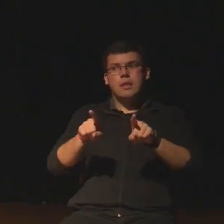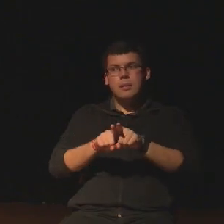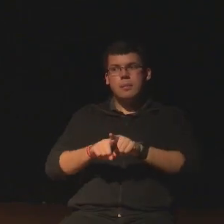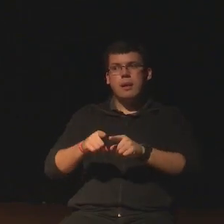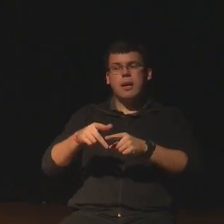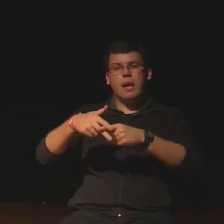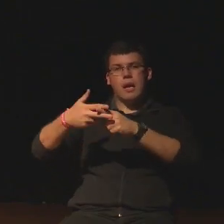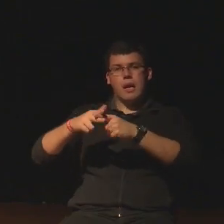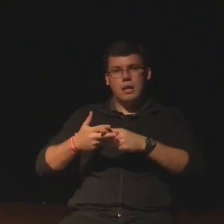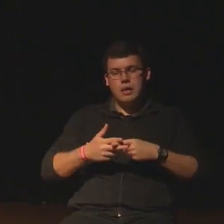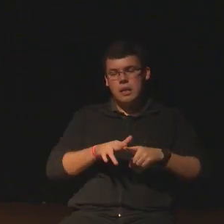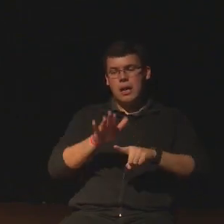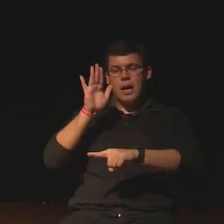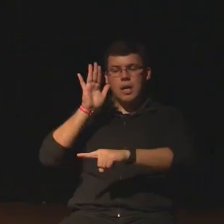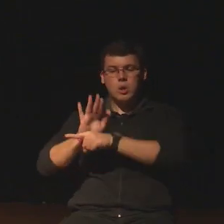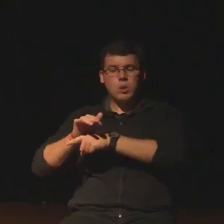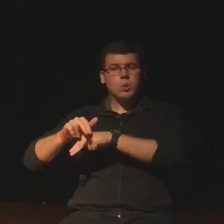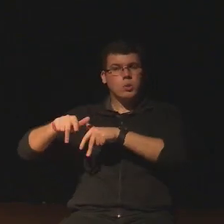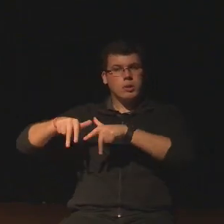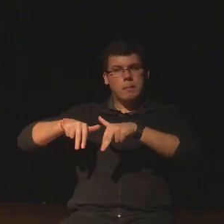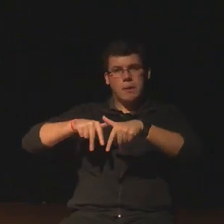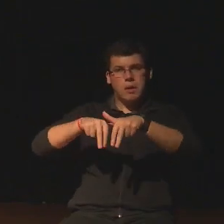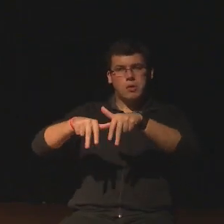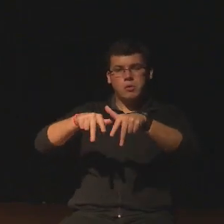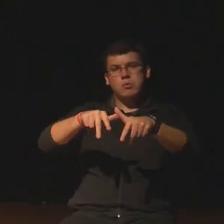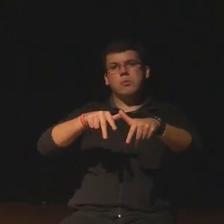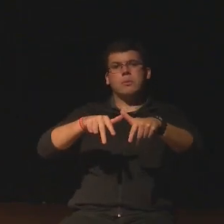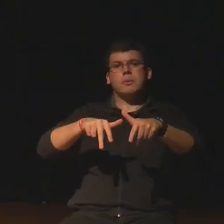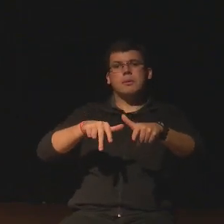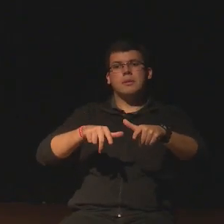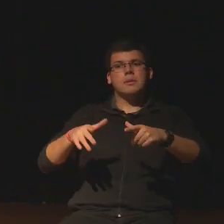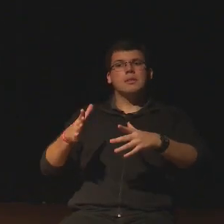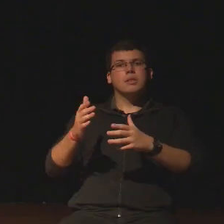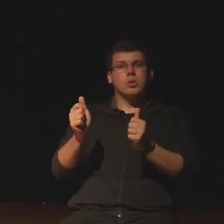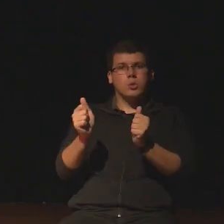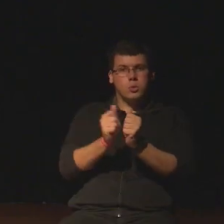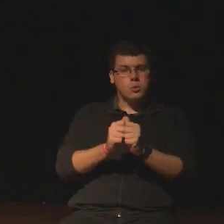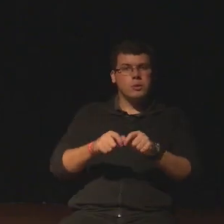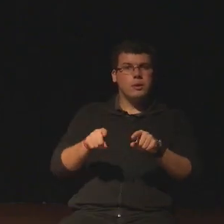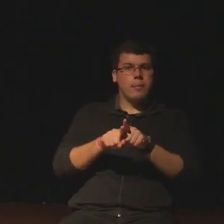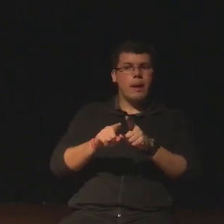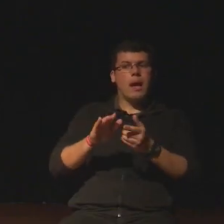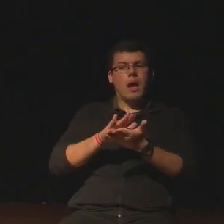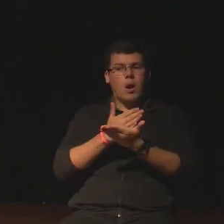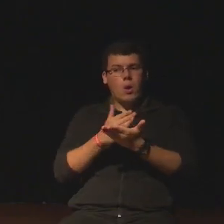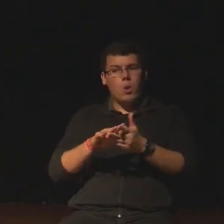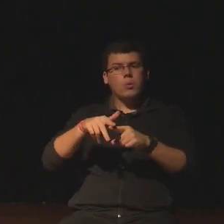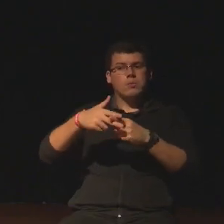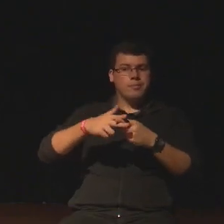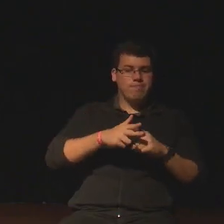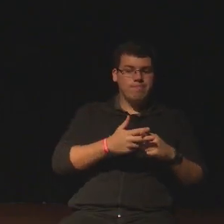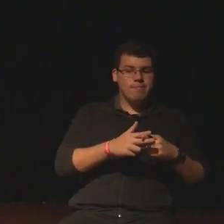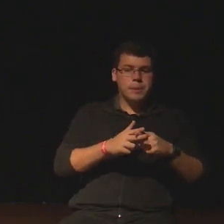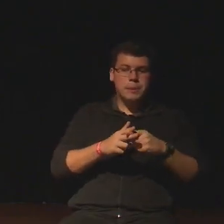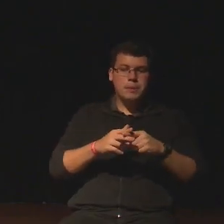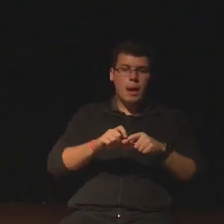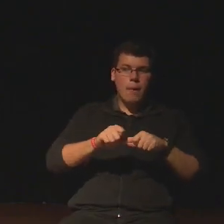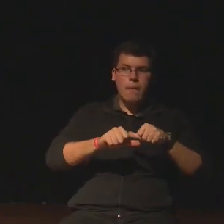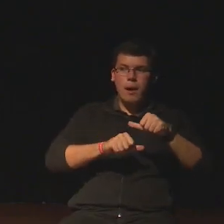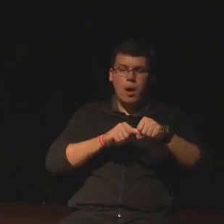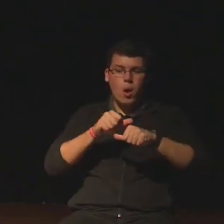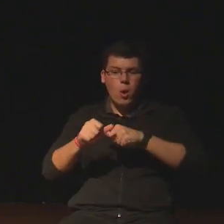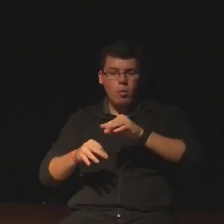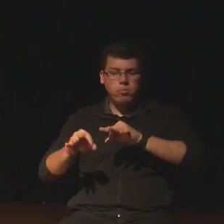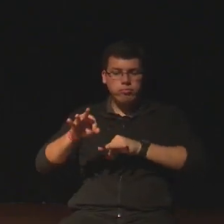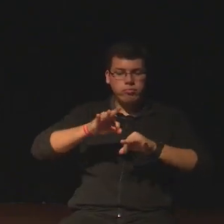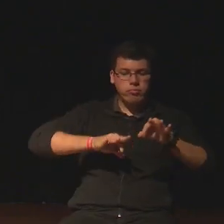as pessoas ali, e junto vendo eventuais ajustes que precisem ser feitos de geometria, etc., que é